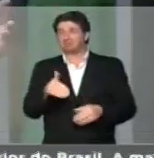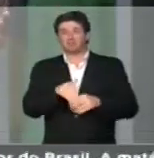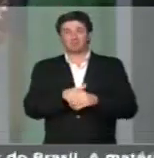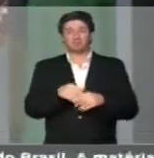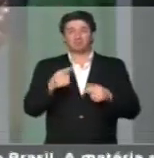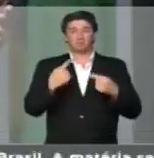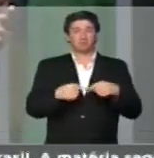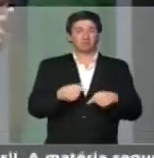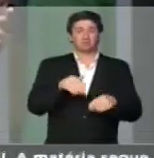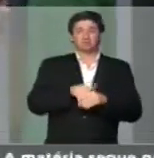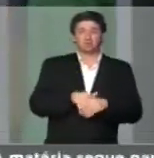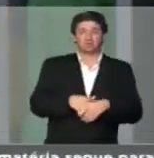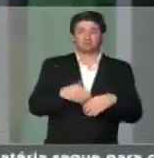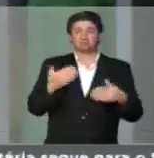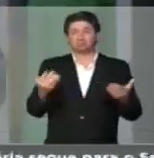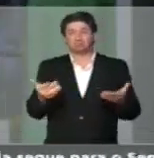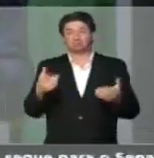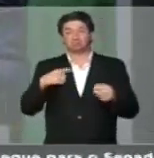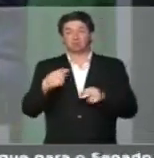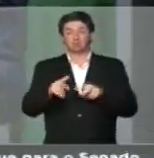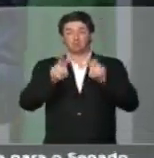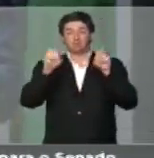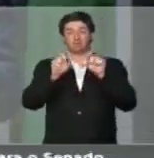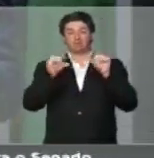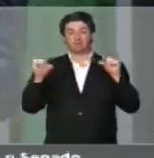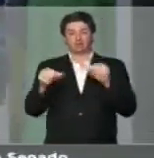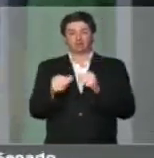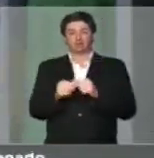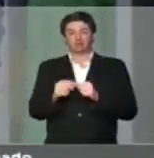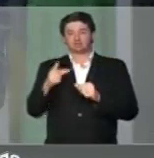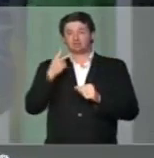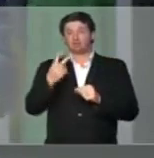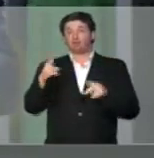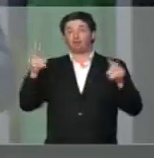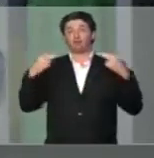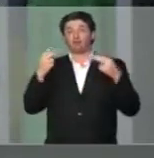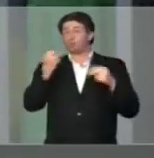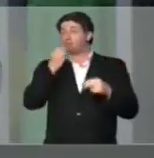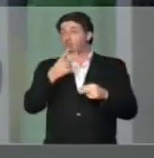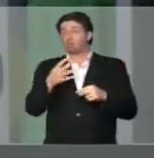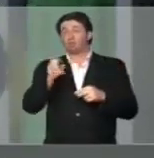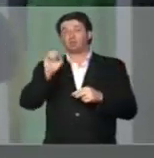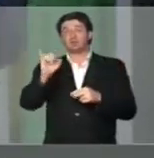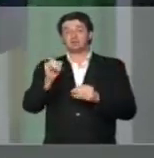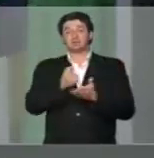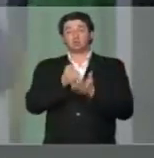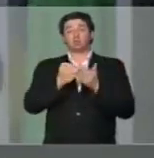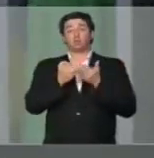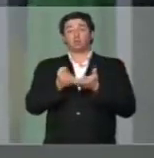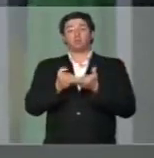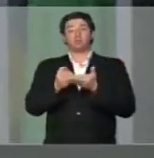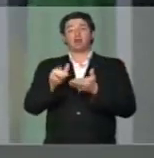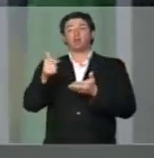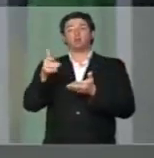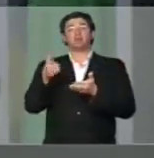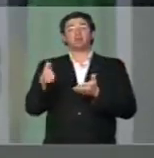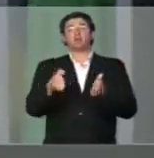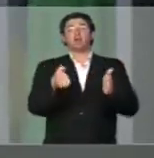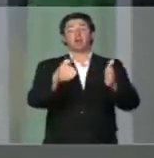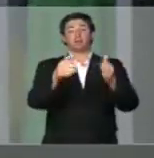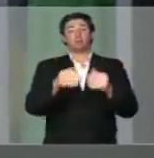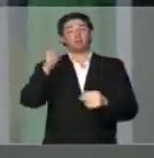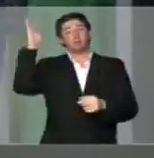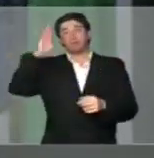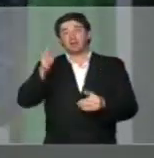contra. Há um ditado que diz que não há vento bom quando a nau está sem rumo. O